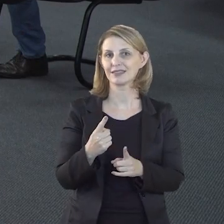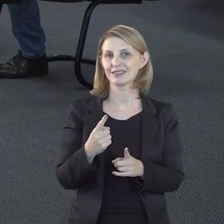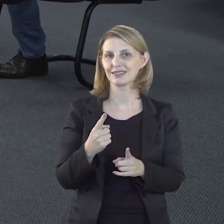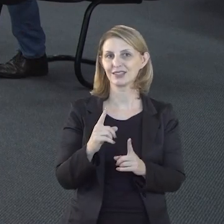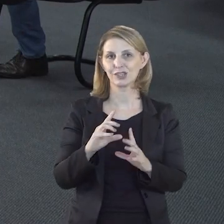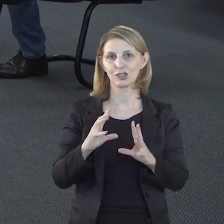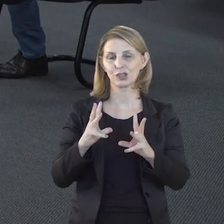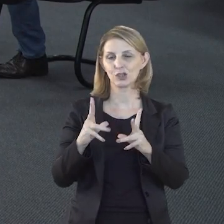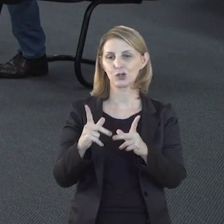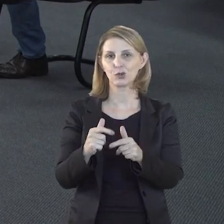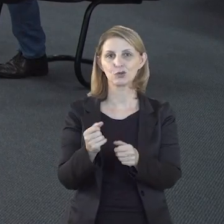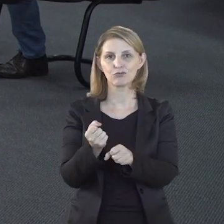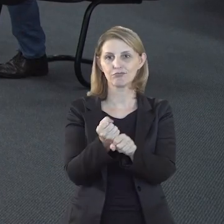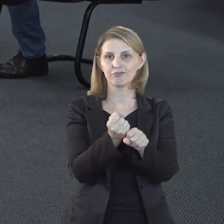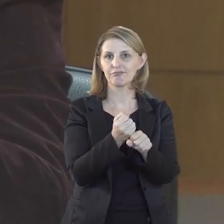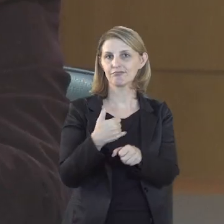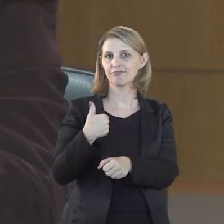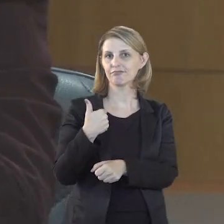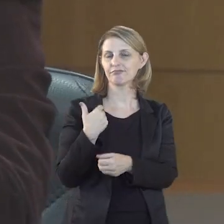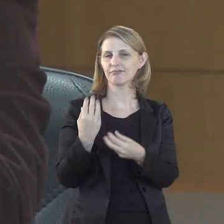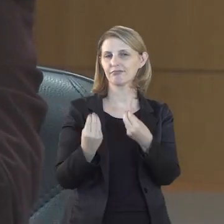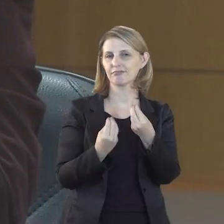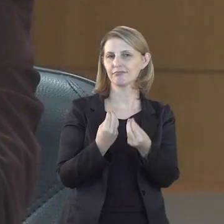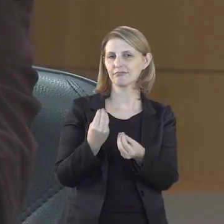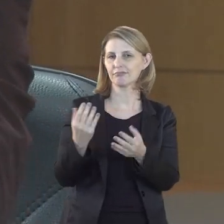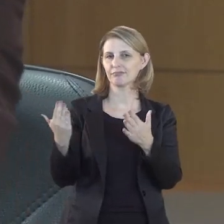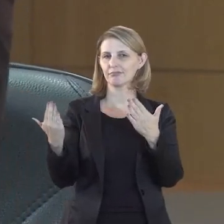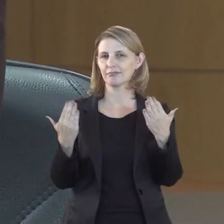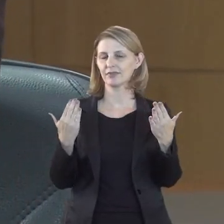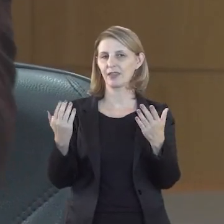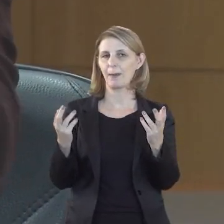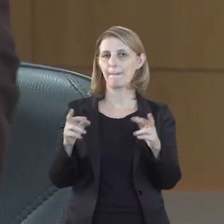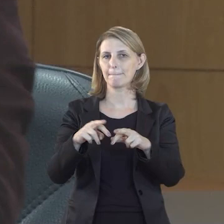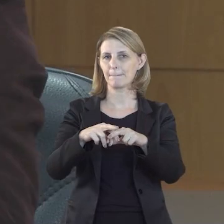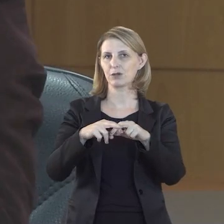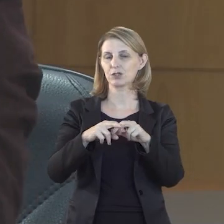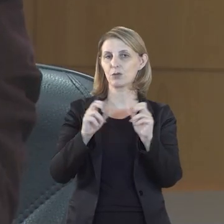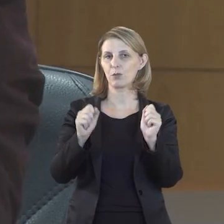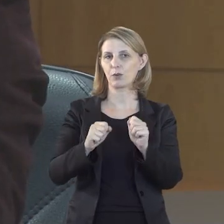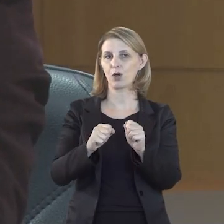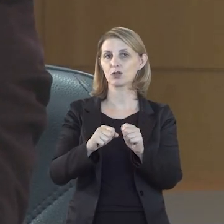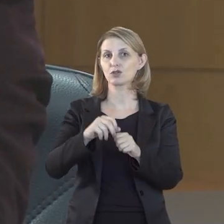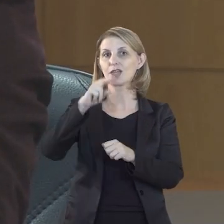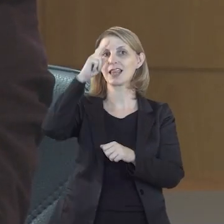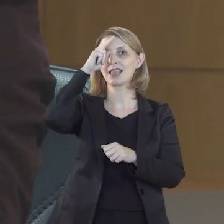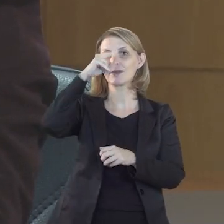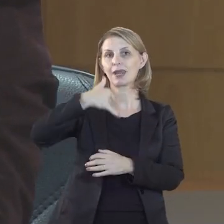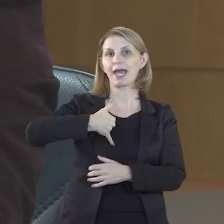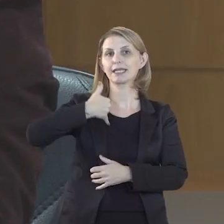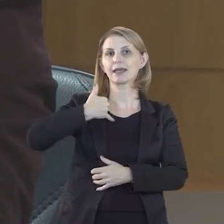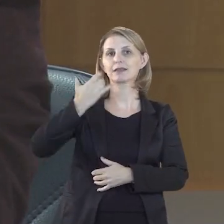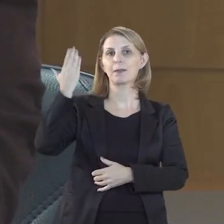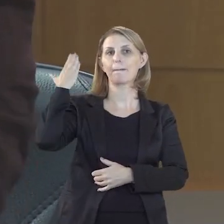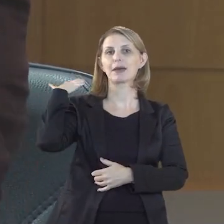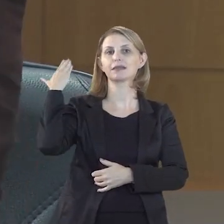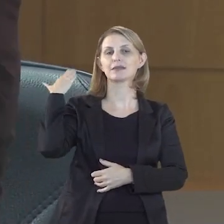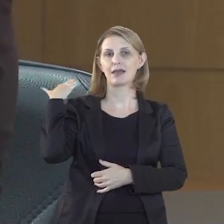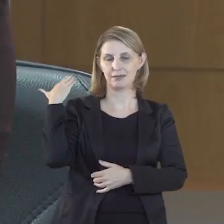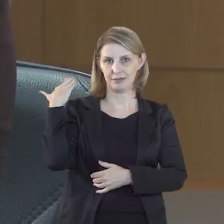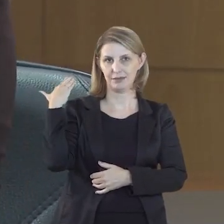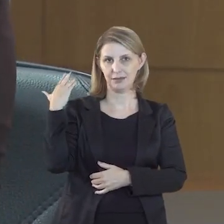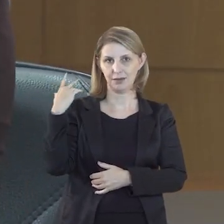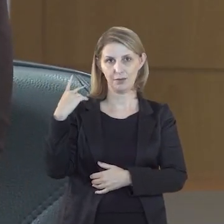tenho tantos anos, né? E na verdade nós temos todos os anos. Por isso que é